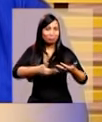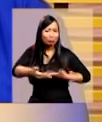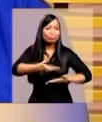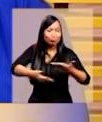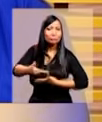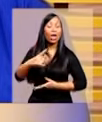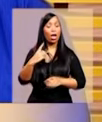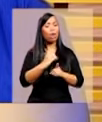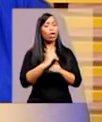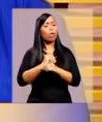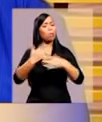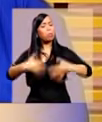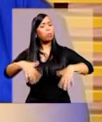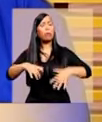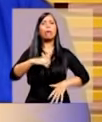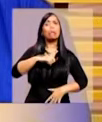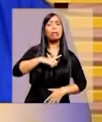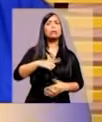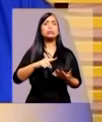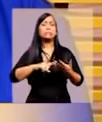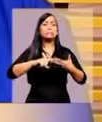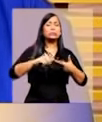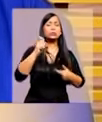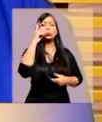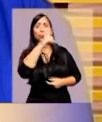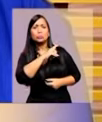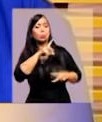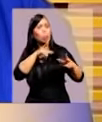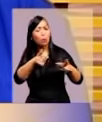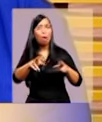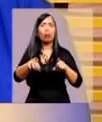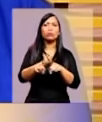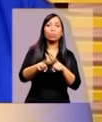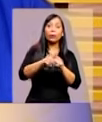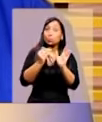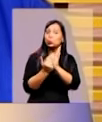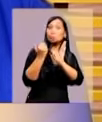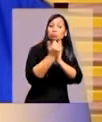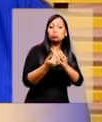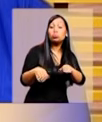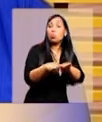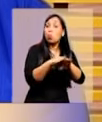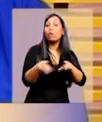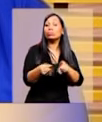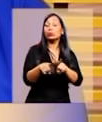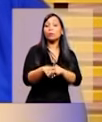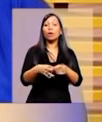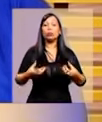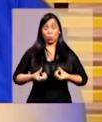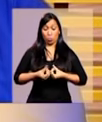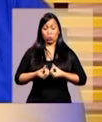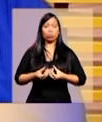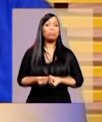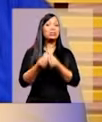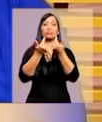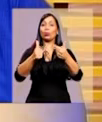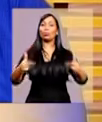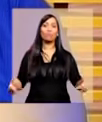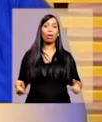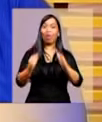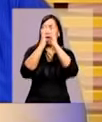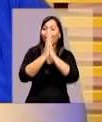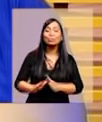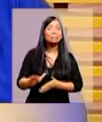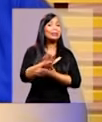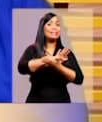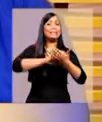demais praticantes, a gente encontra pontos de dificuldade em comum, pontos de superação em comum. No budismo não existe missa, não